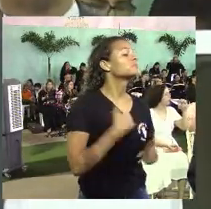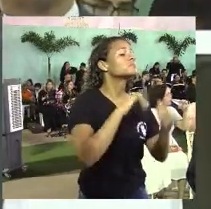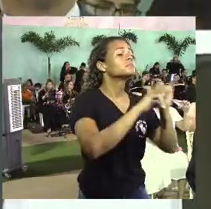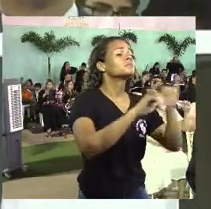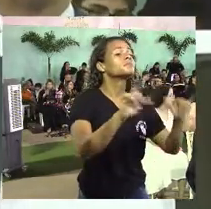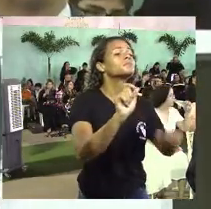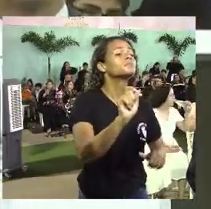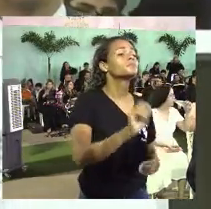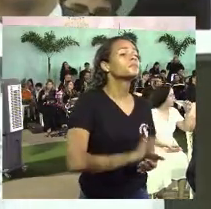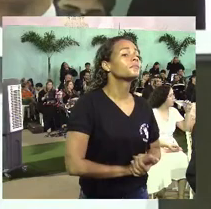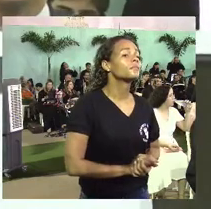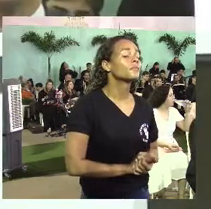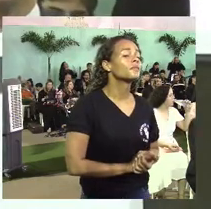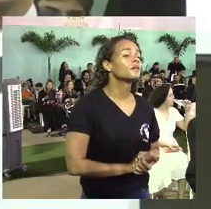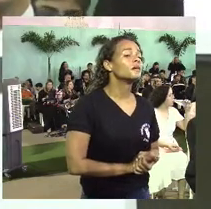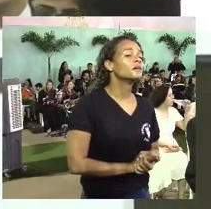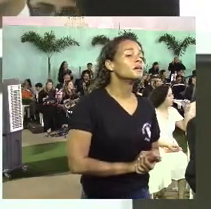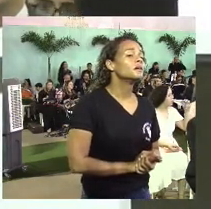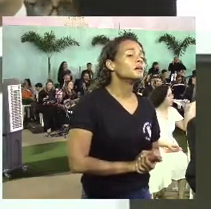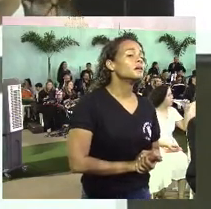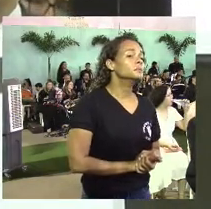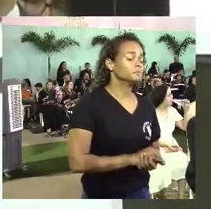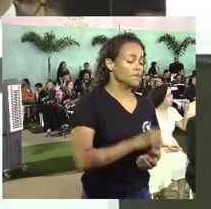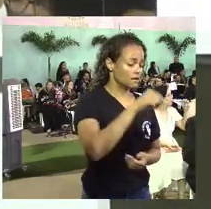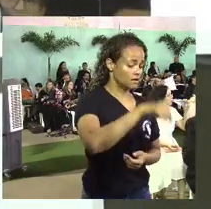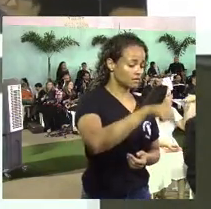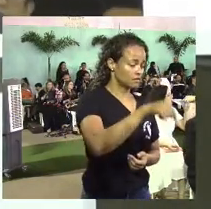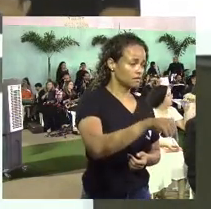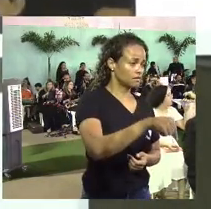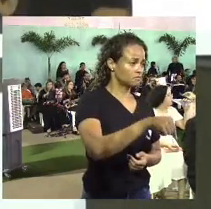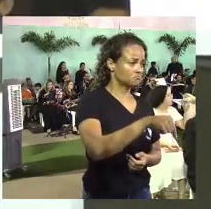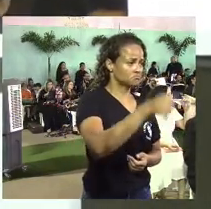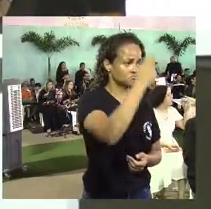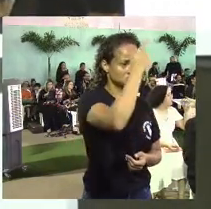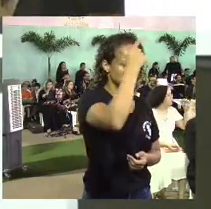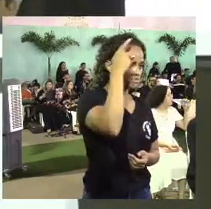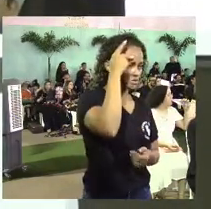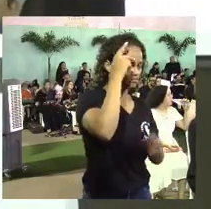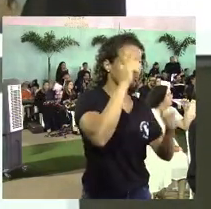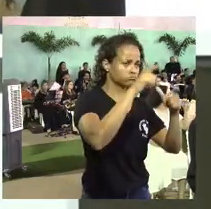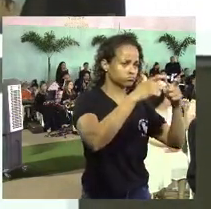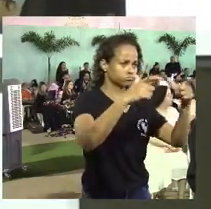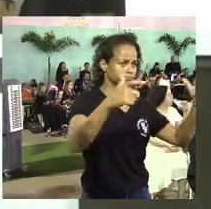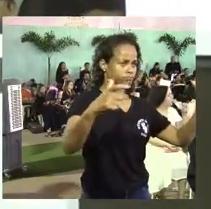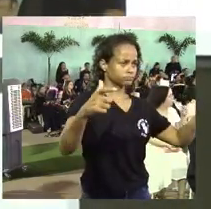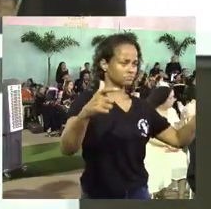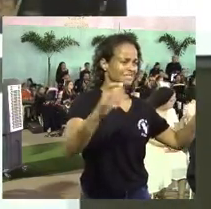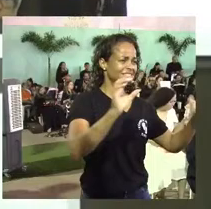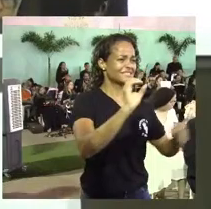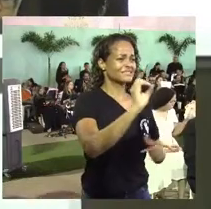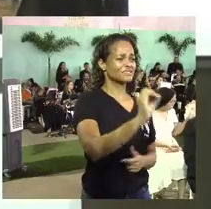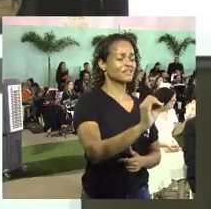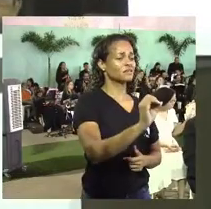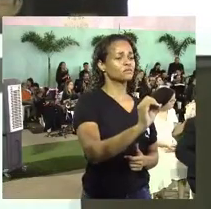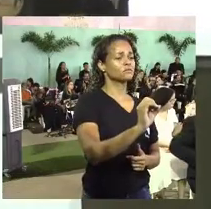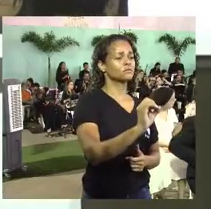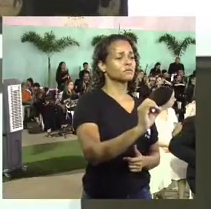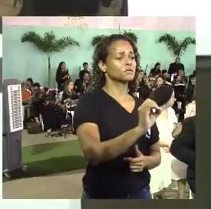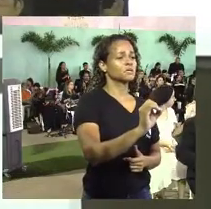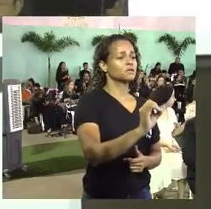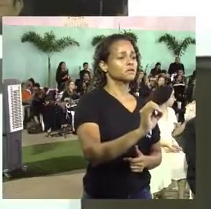só vou dizer uma coisa não há ninguém aqui no meio dessas seis mil pessoas eu acho que seja